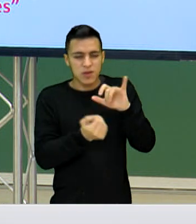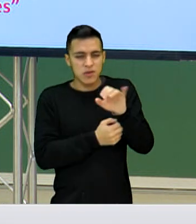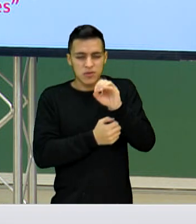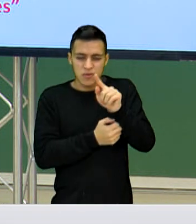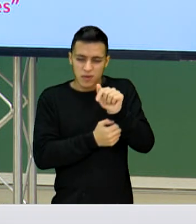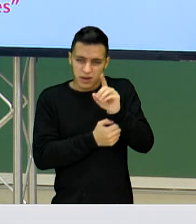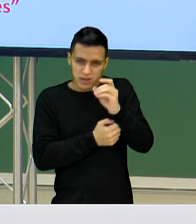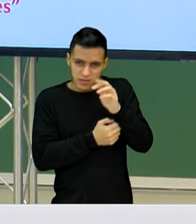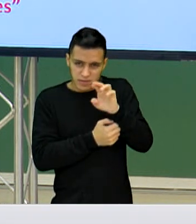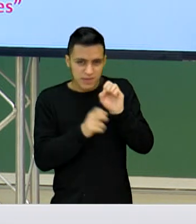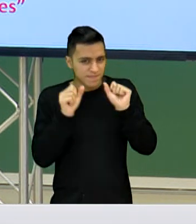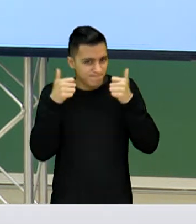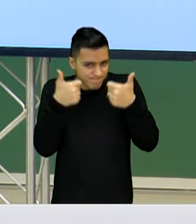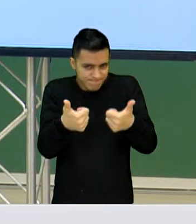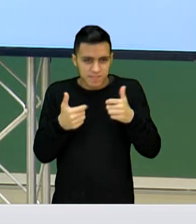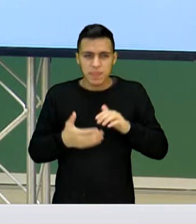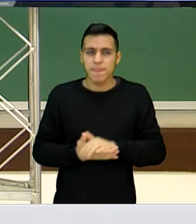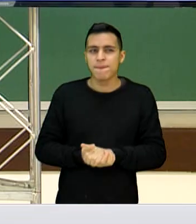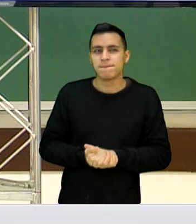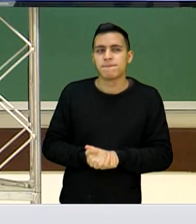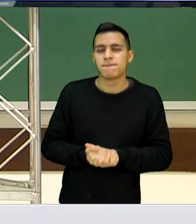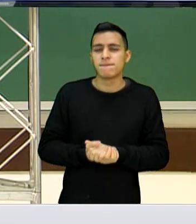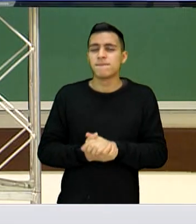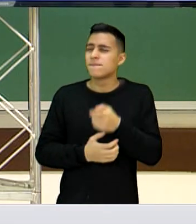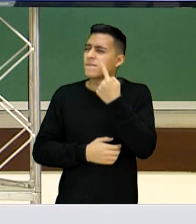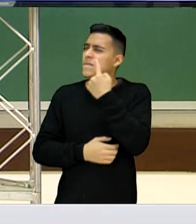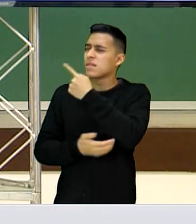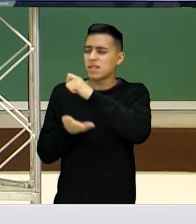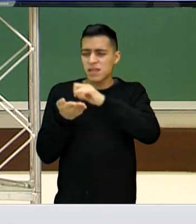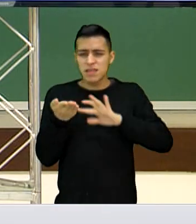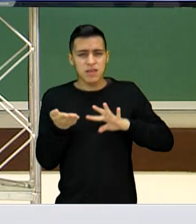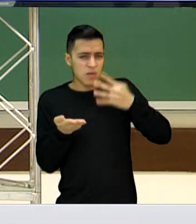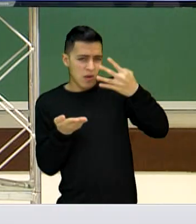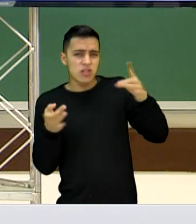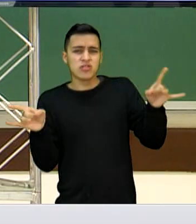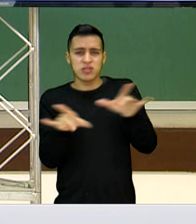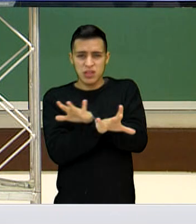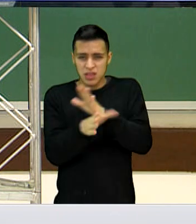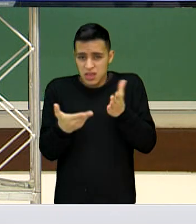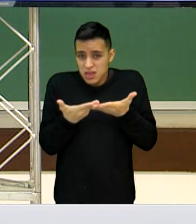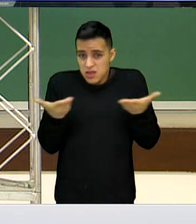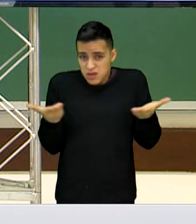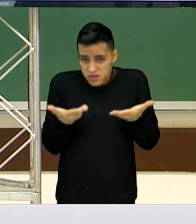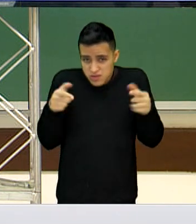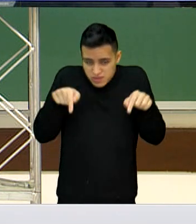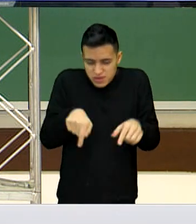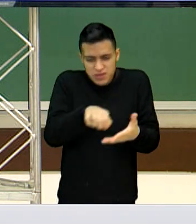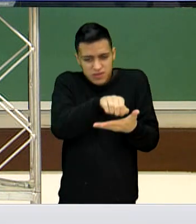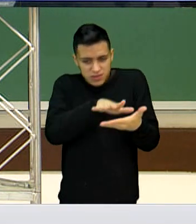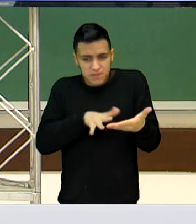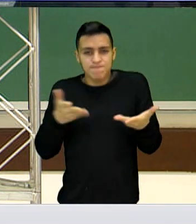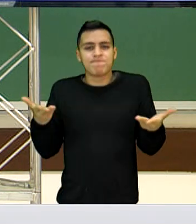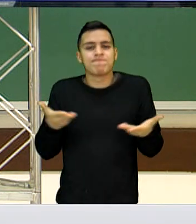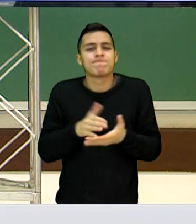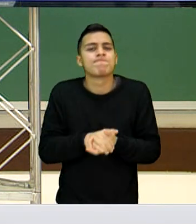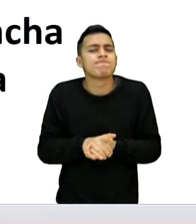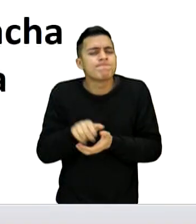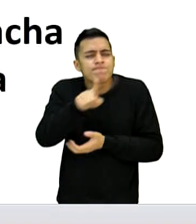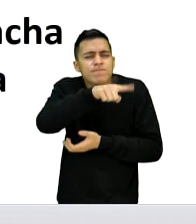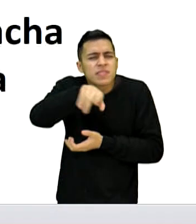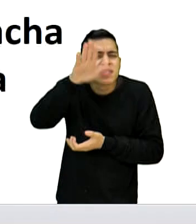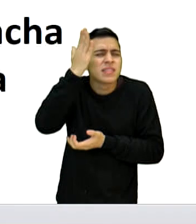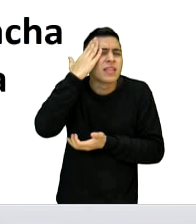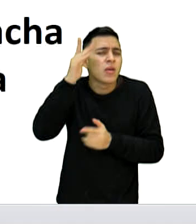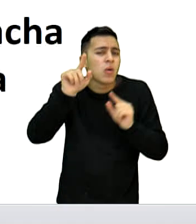aqui no plural, tá bom? Beleza, exercício 4 para a gente fechar a nossa aula e a nossa atividade de hoje. Você